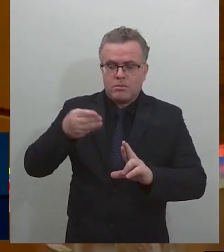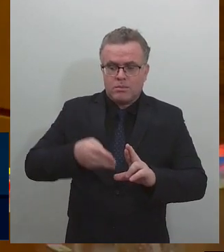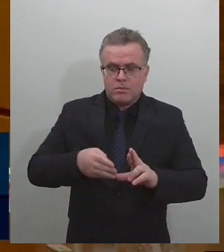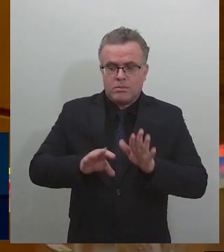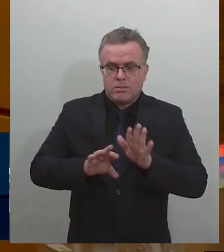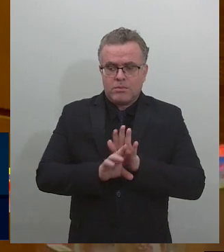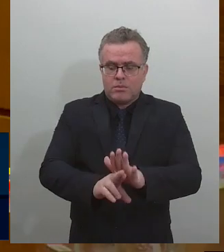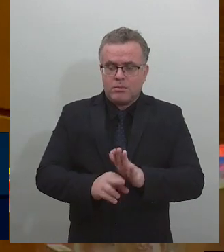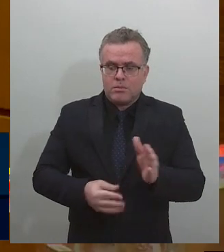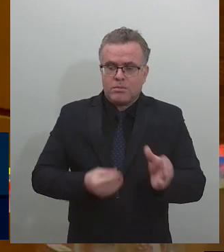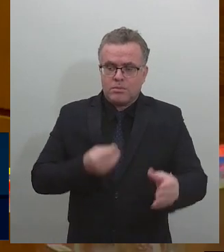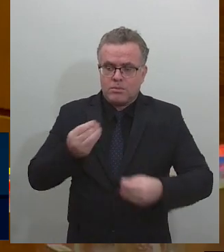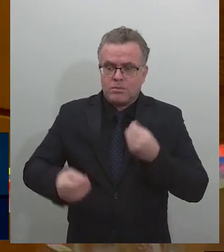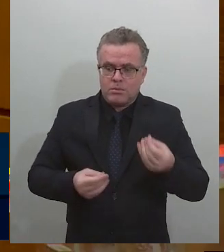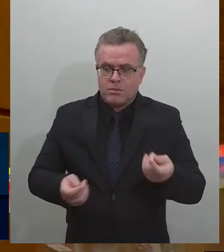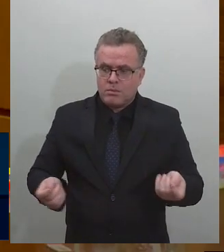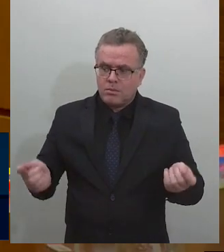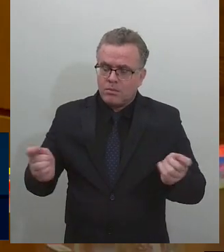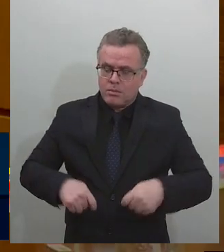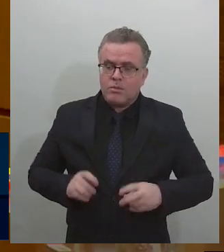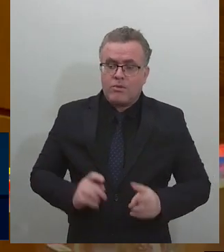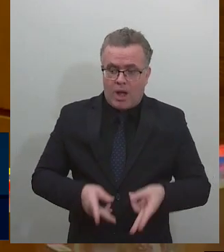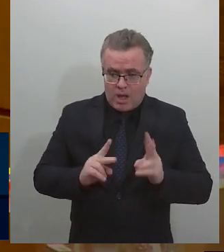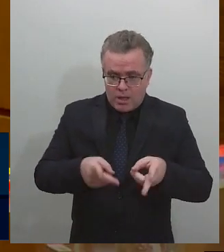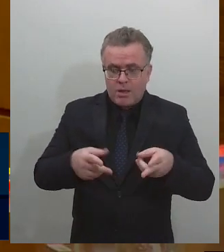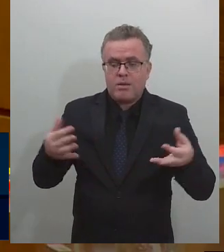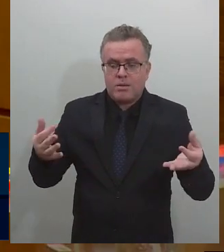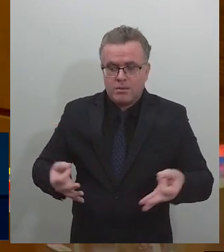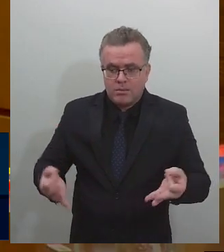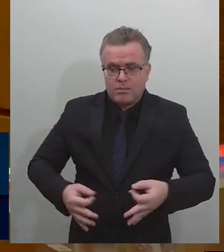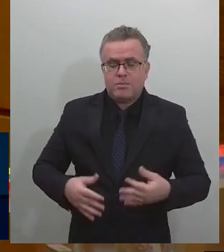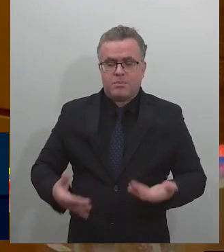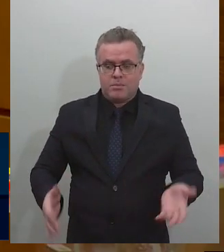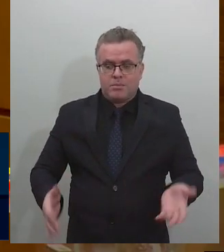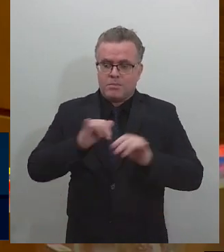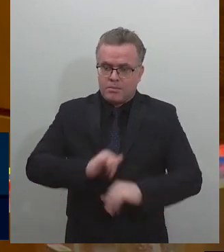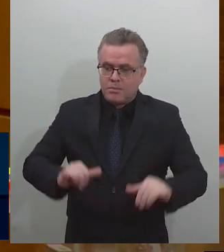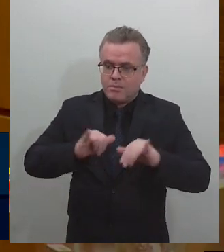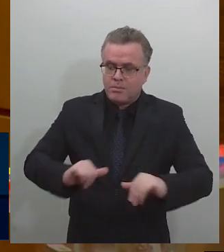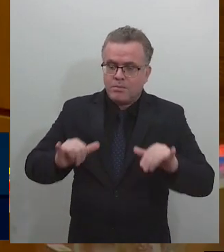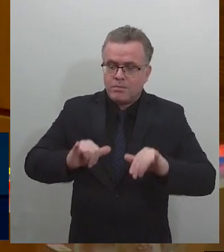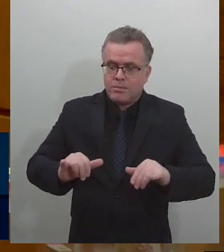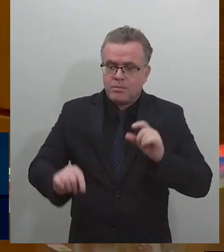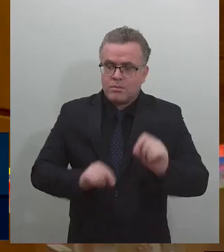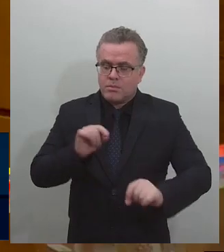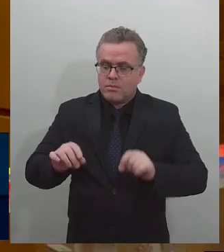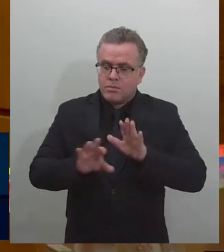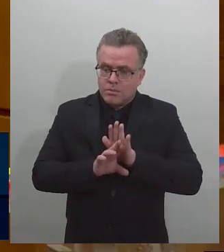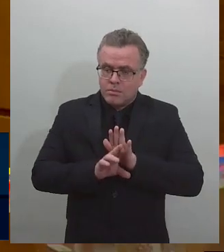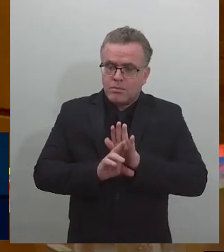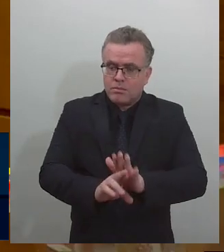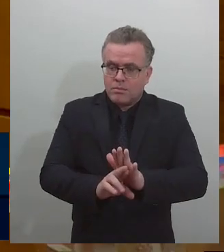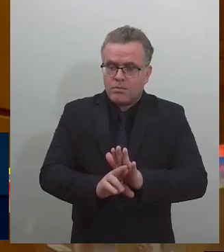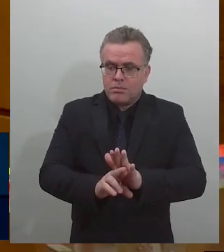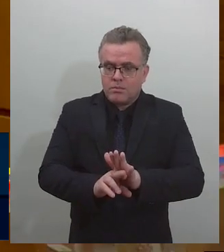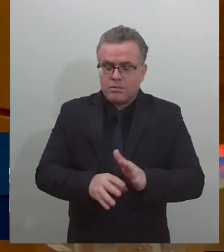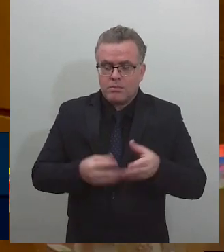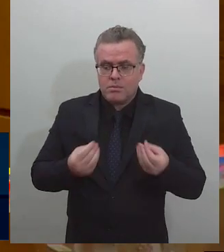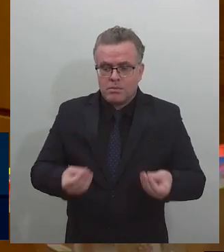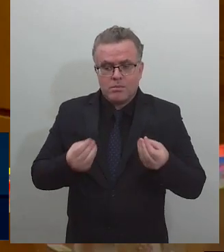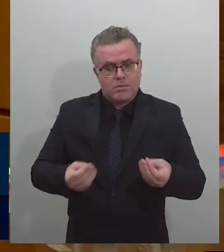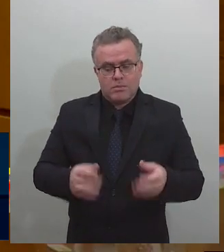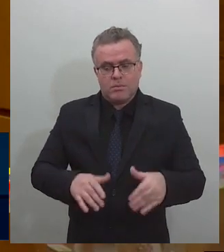uma pré-campanha babadeira representada por mim e por esse projeto coletivo que